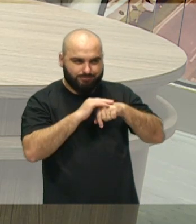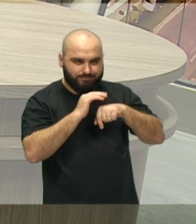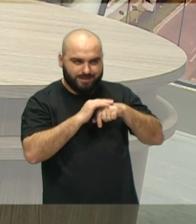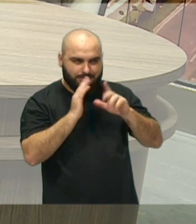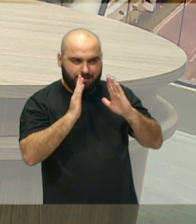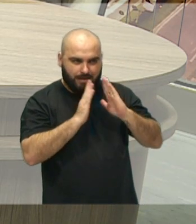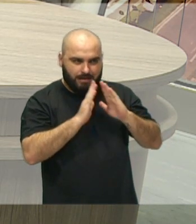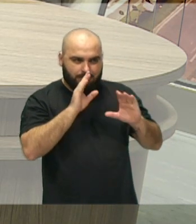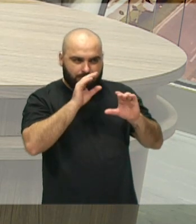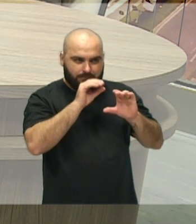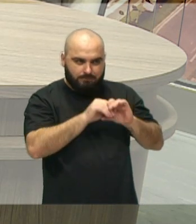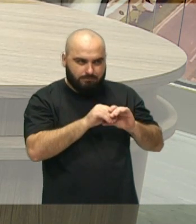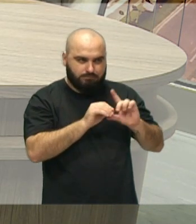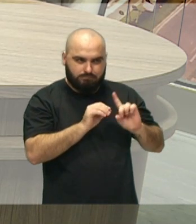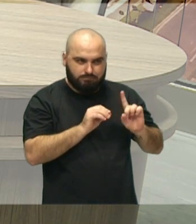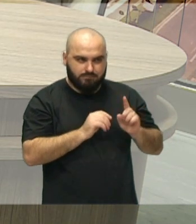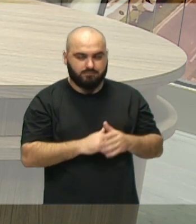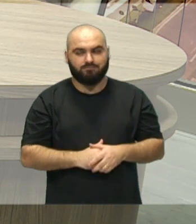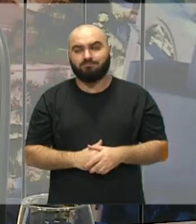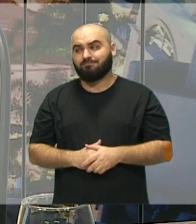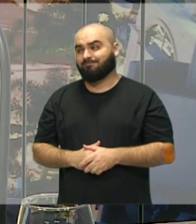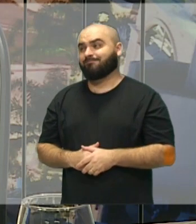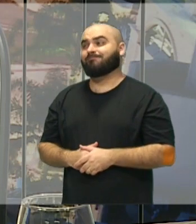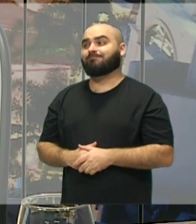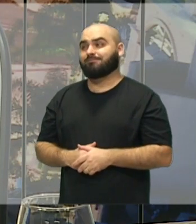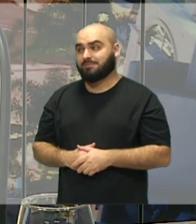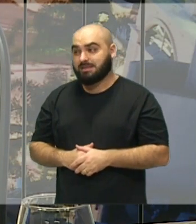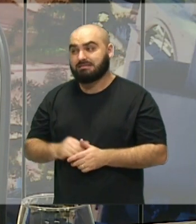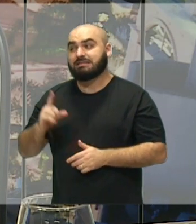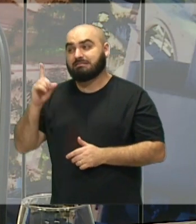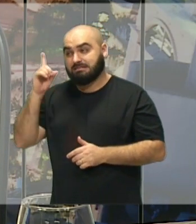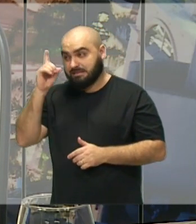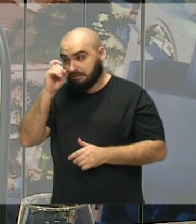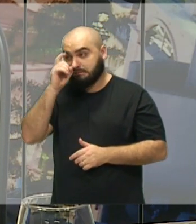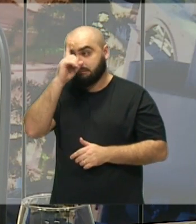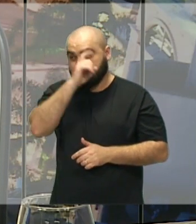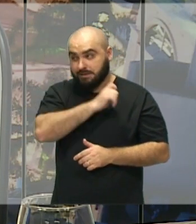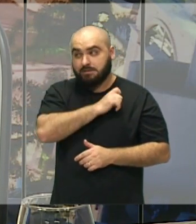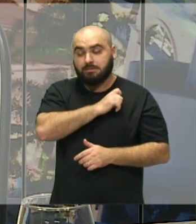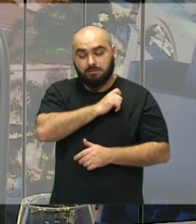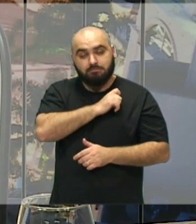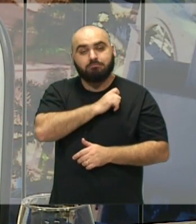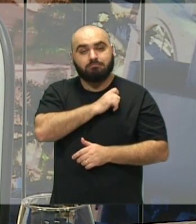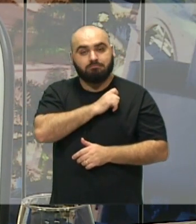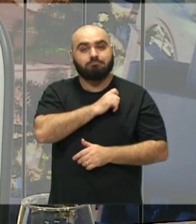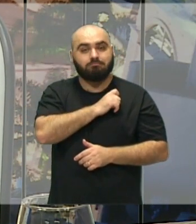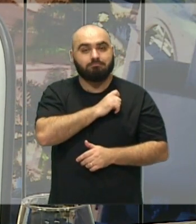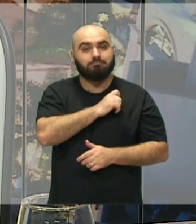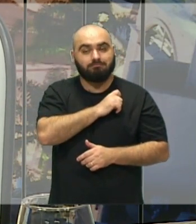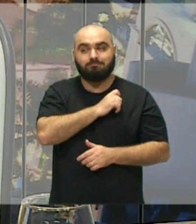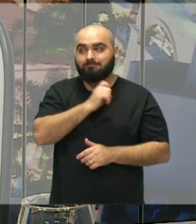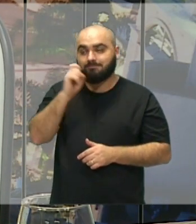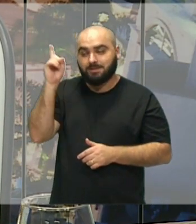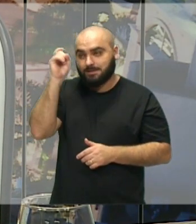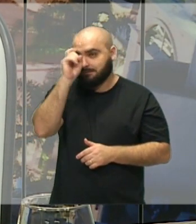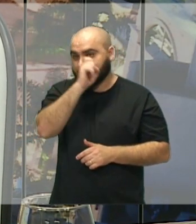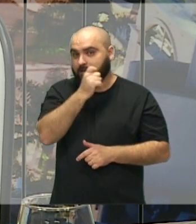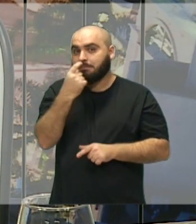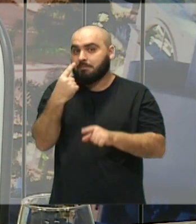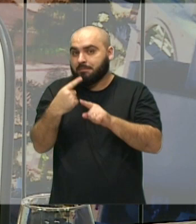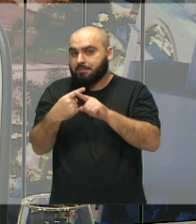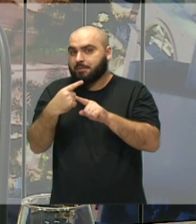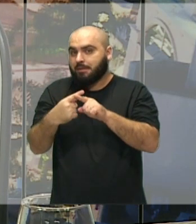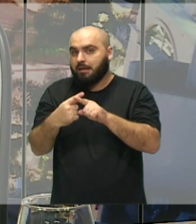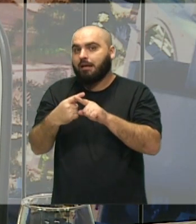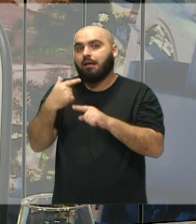verdade, dificilmente um silvestre vive bem como animal de estimação. Eu aprendi isso da pior forma porque eu comecei esse